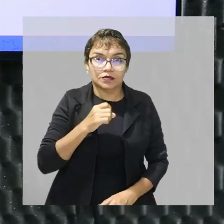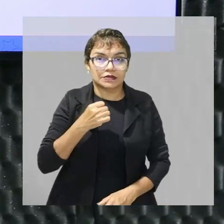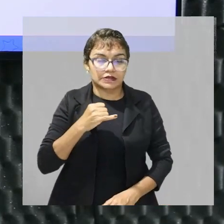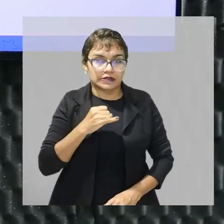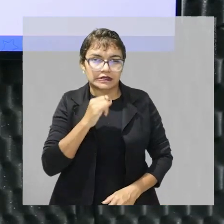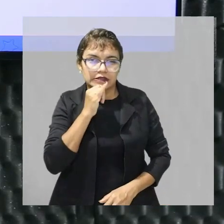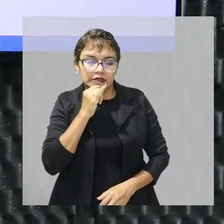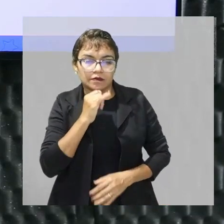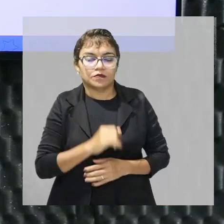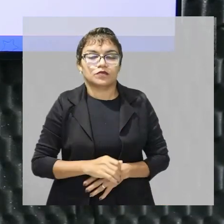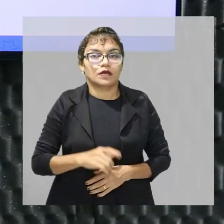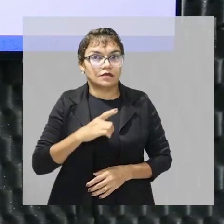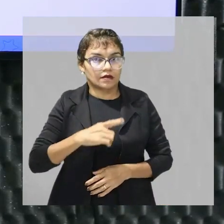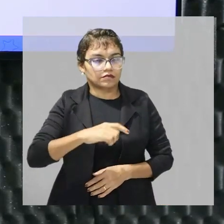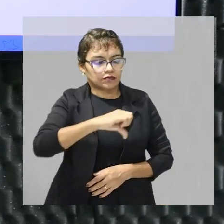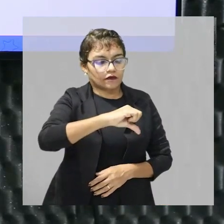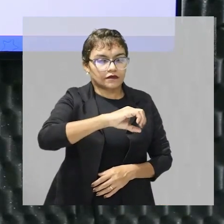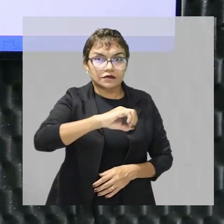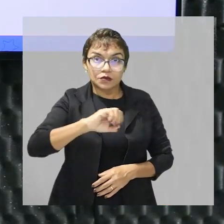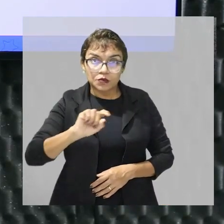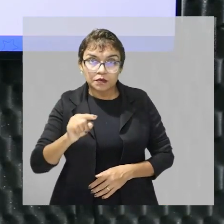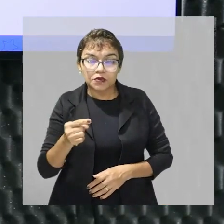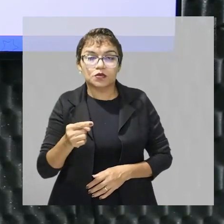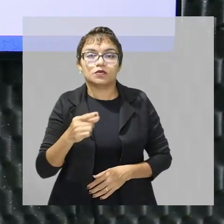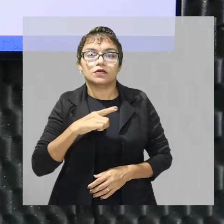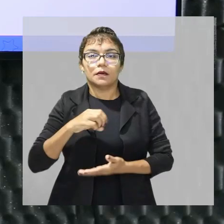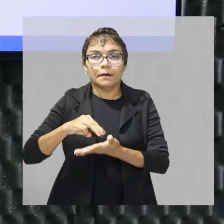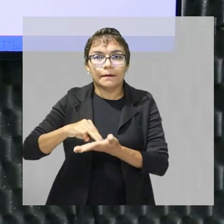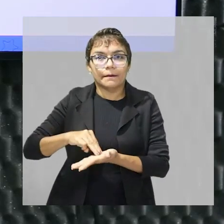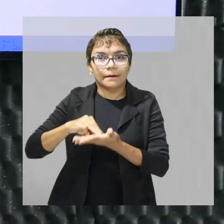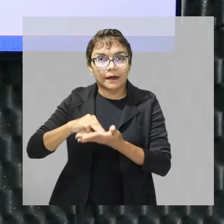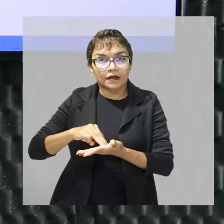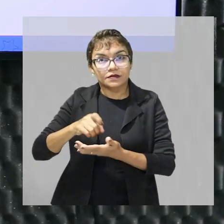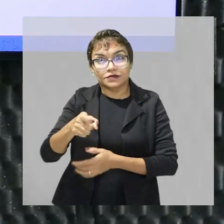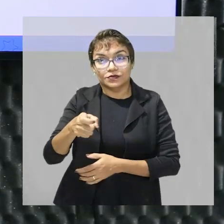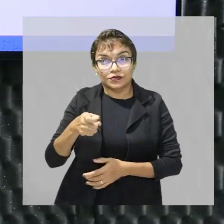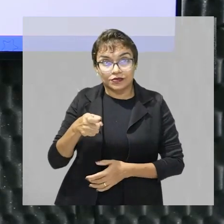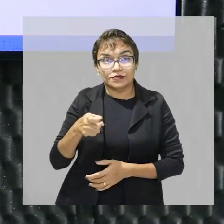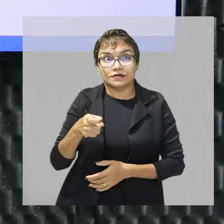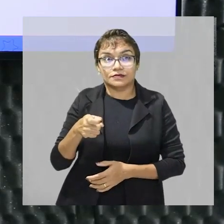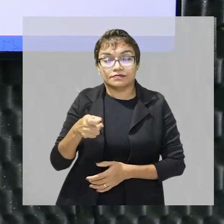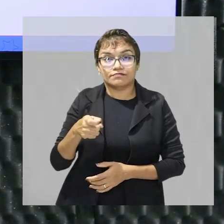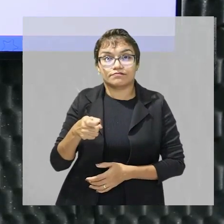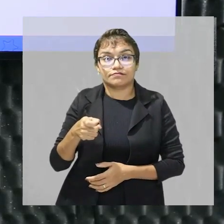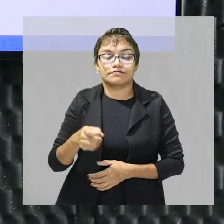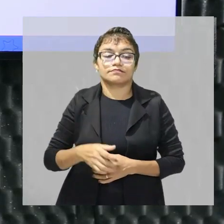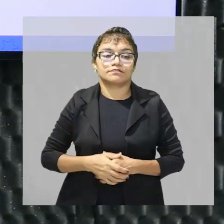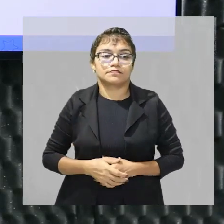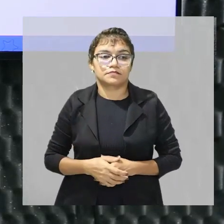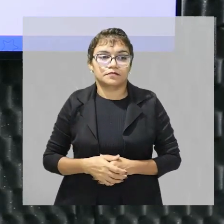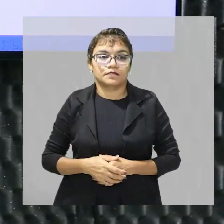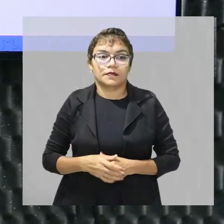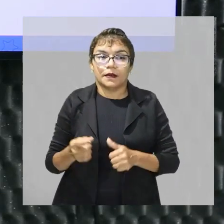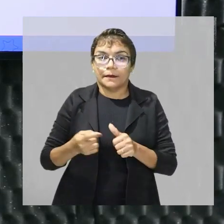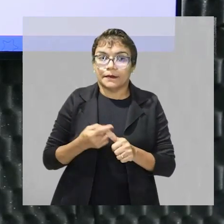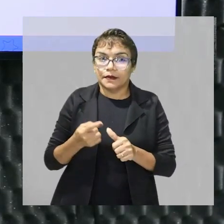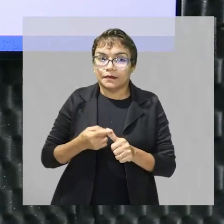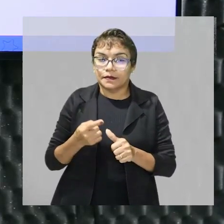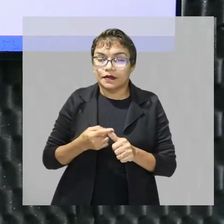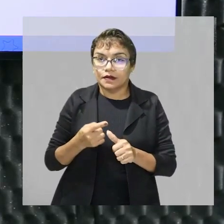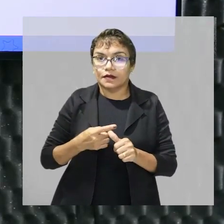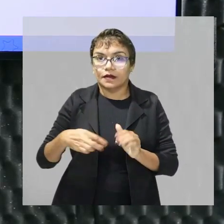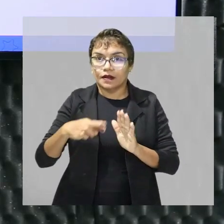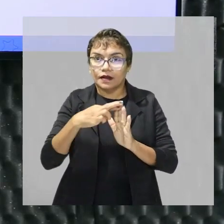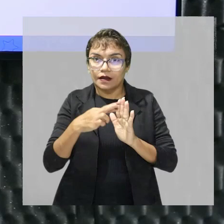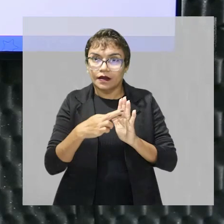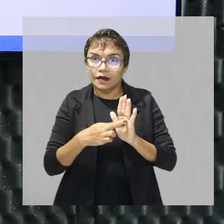900 mil comprimidos, vamos ter uma massa X, certo? Turminha, nossa primeira regra de 3